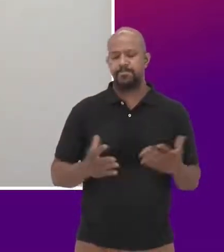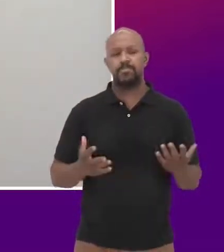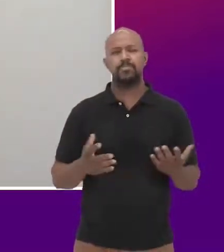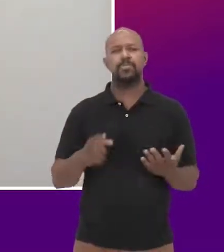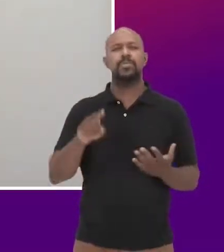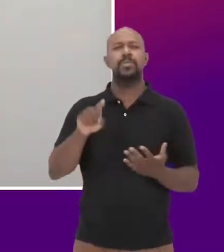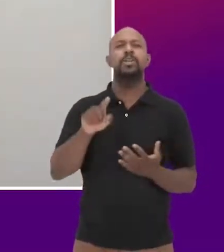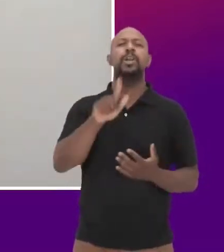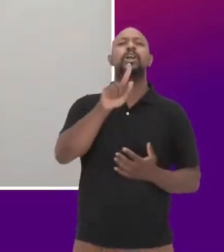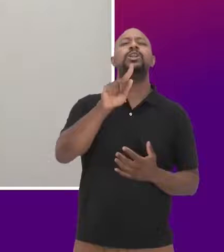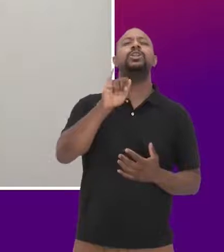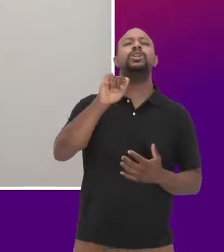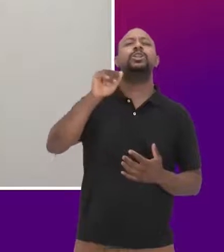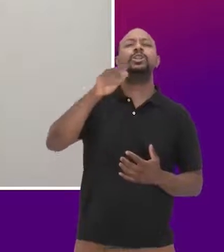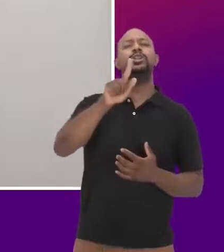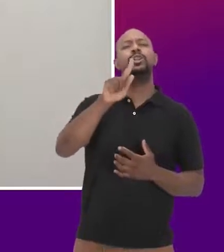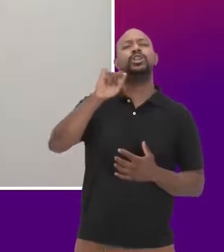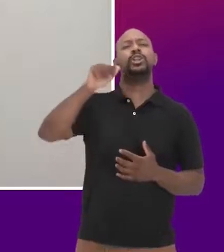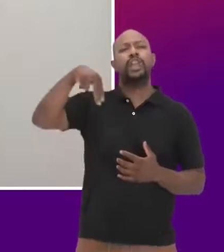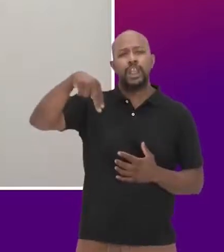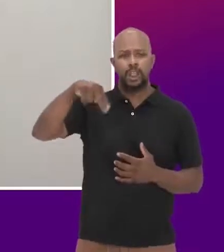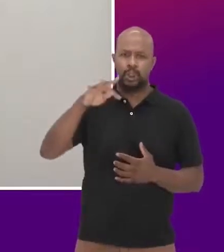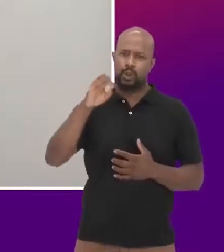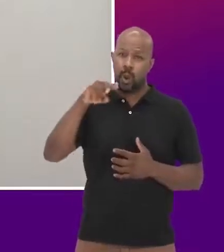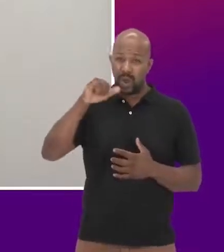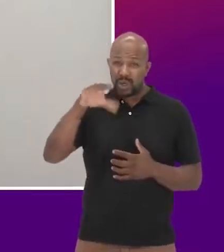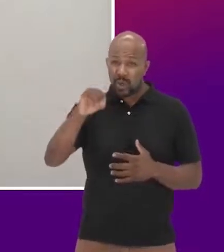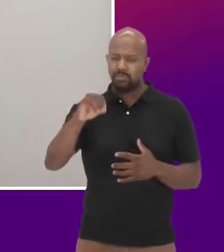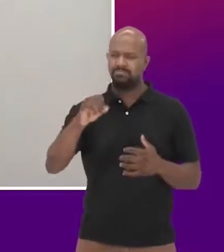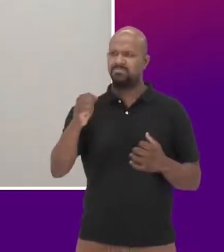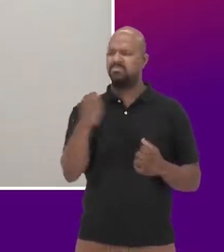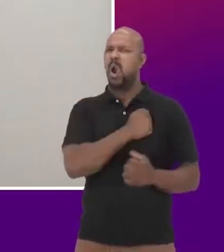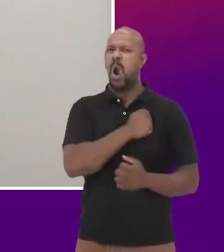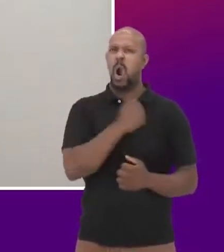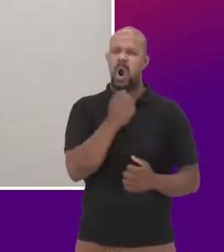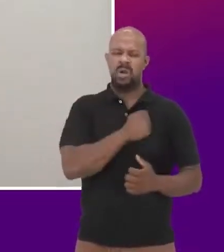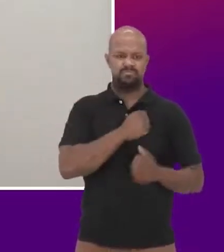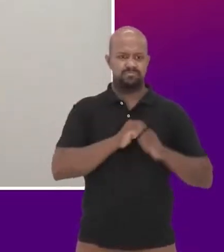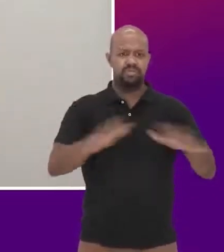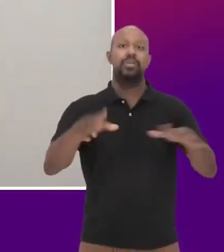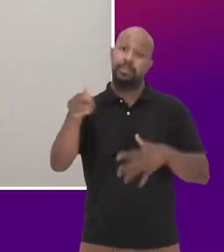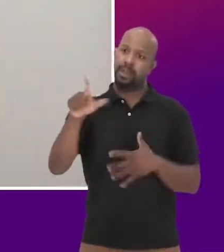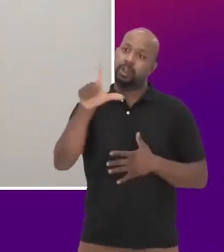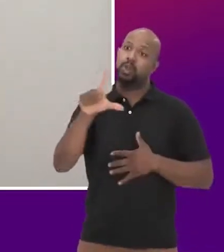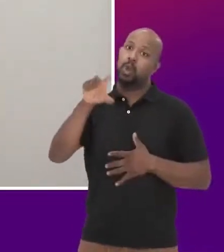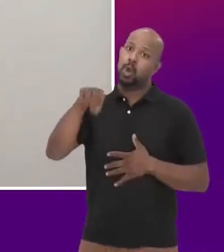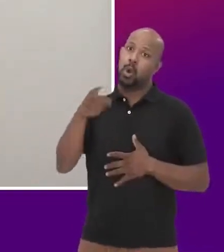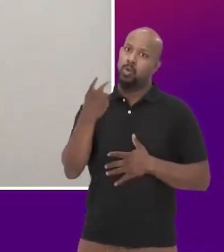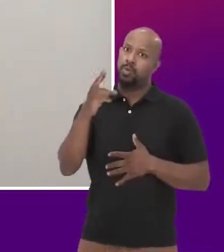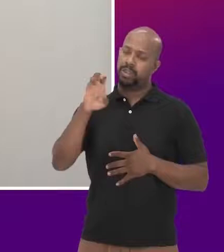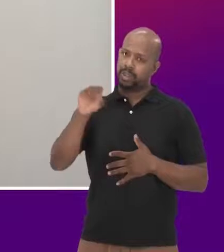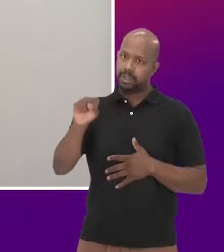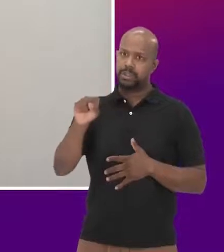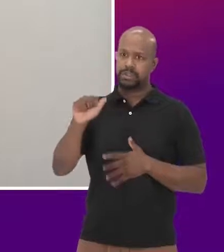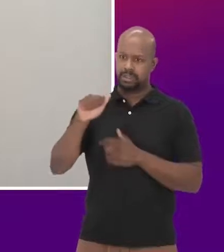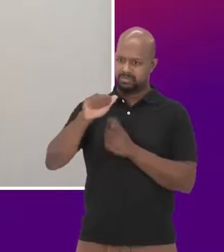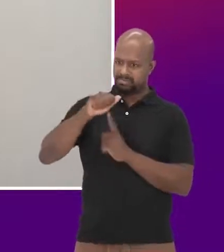O gin tônica voltou no mundo com tudo a partir de Londres